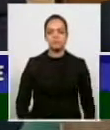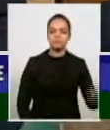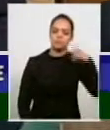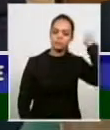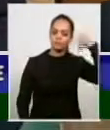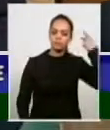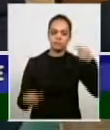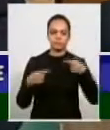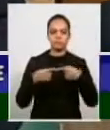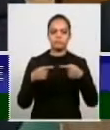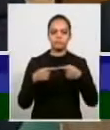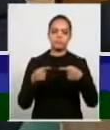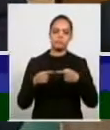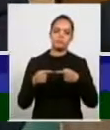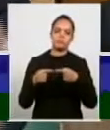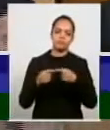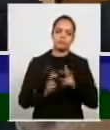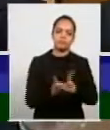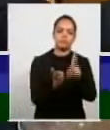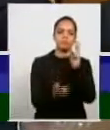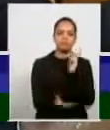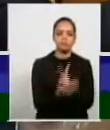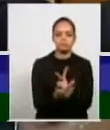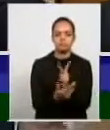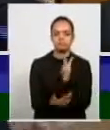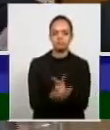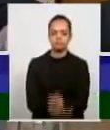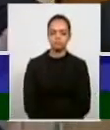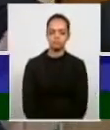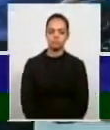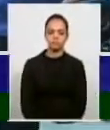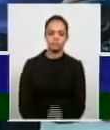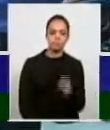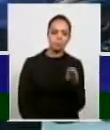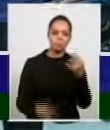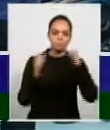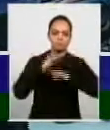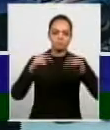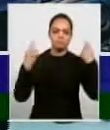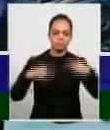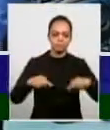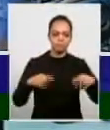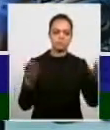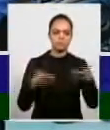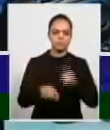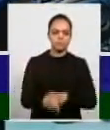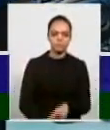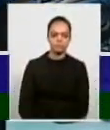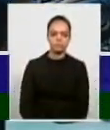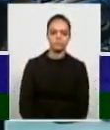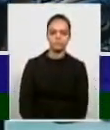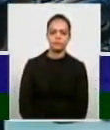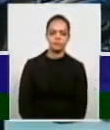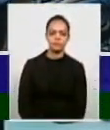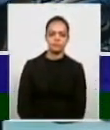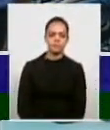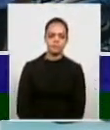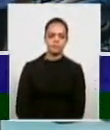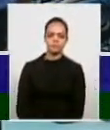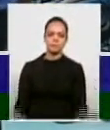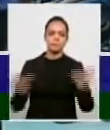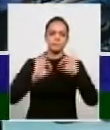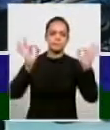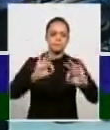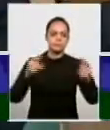Os vereadores que concordam, permaneçam como estão ou se manifestem nesse momento. Não